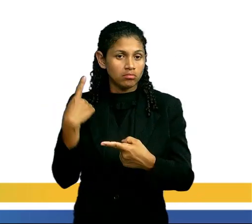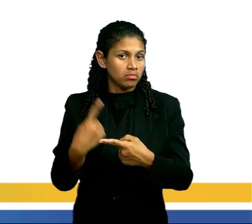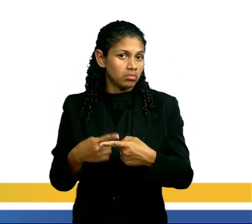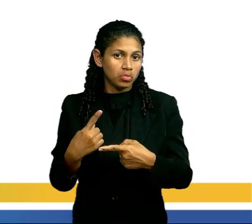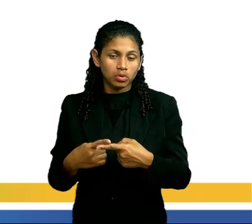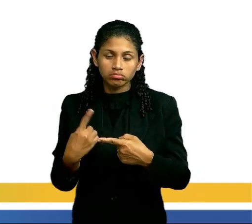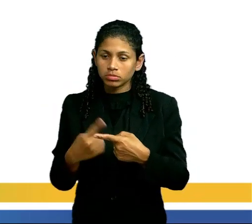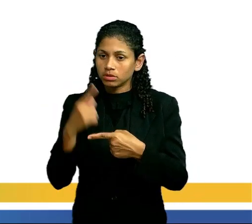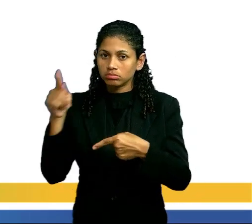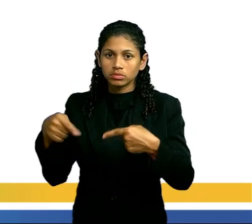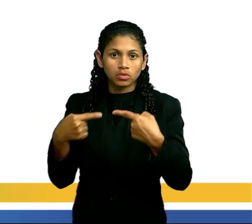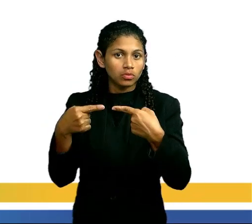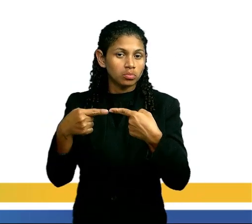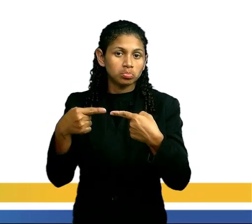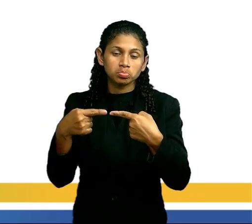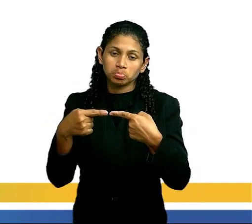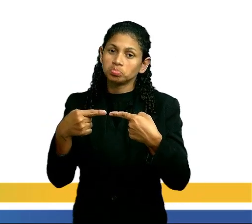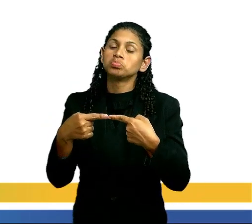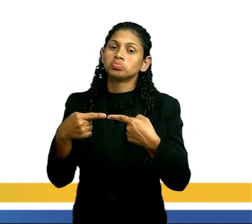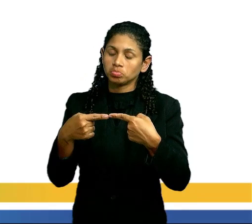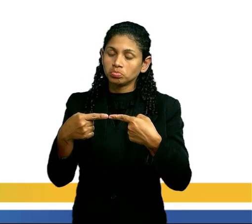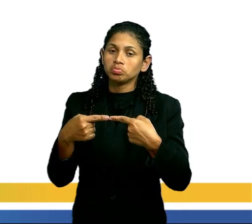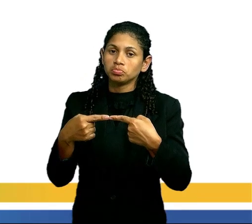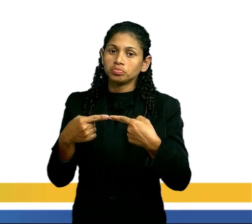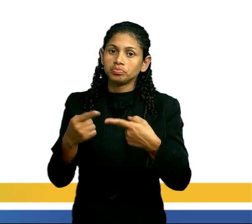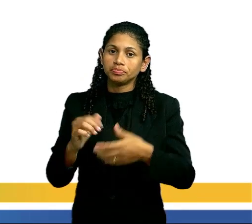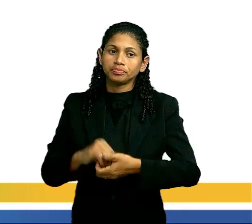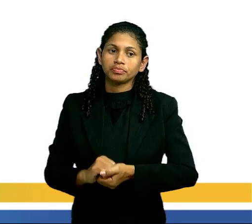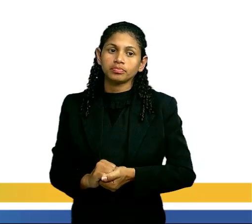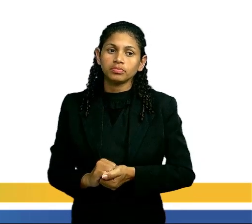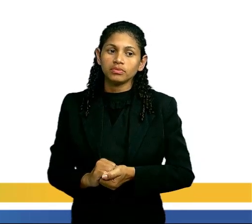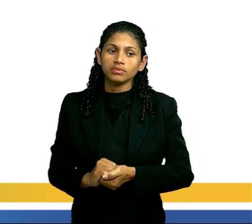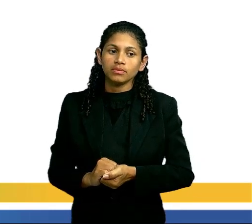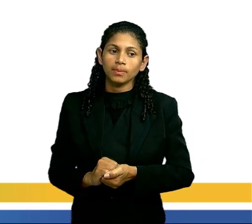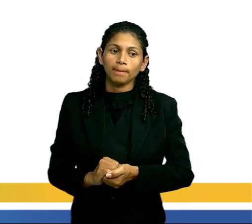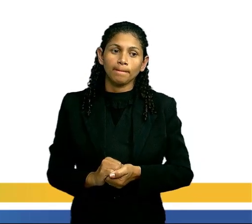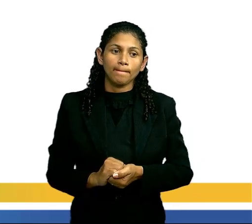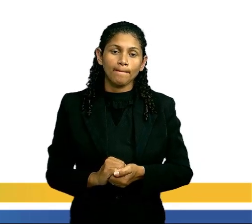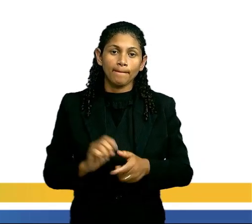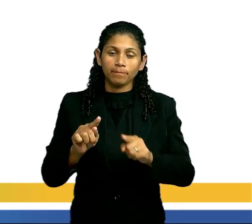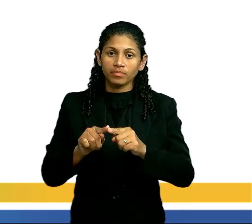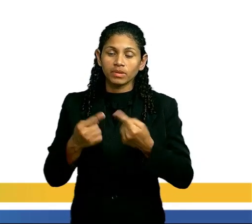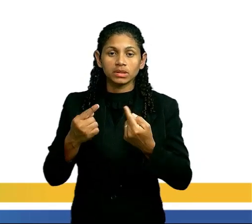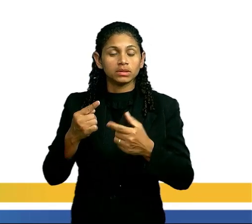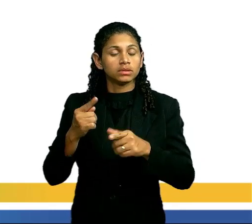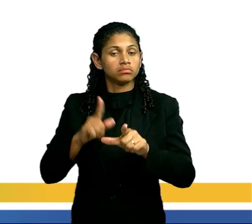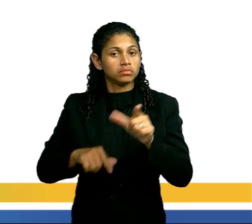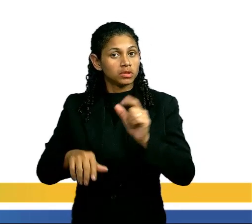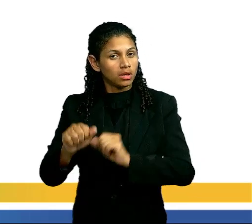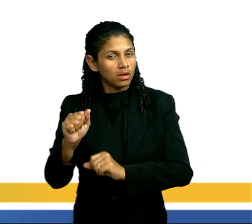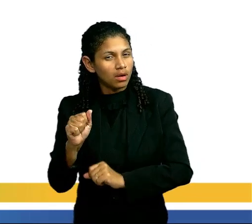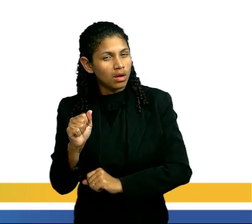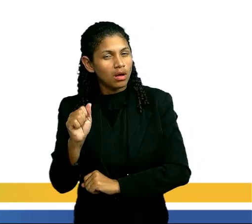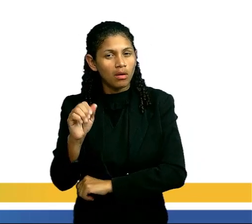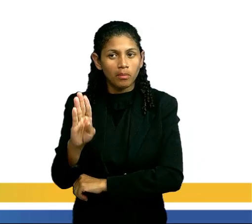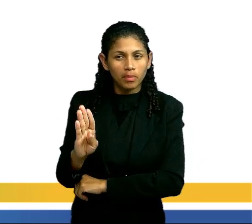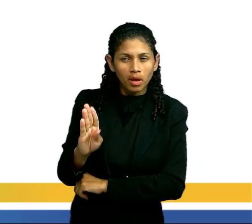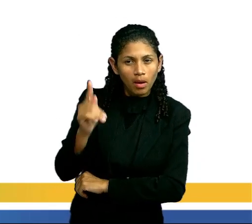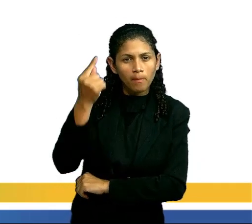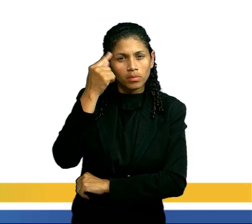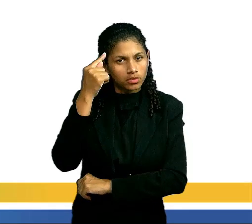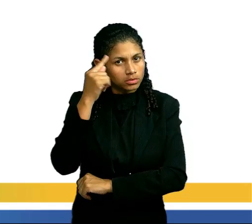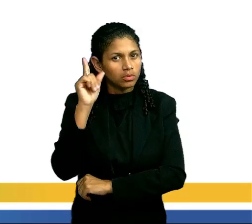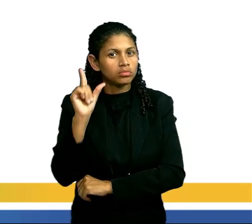essas últimas alternativas não diz respeito muito bem ao que está pedindo. Mas a letra A e a letra B dá de pensar um pouquinho.